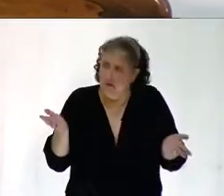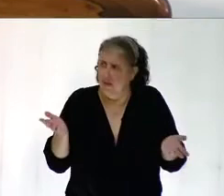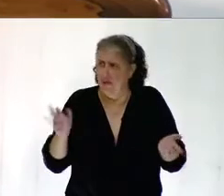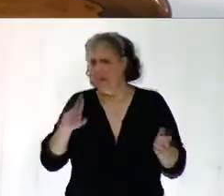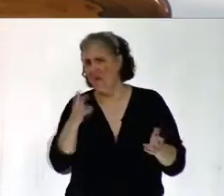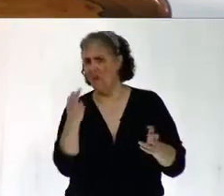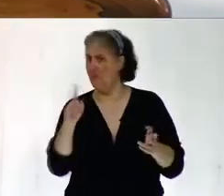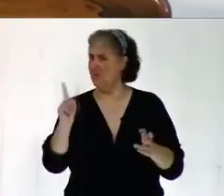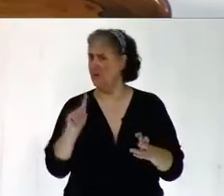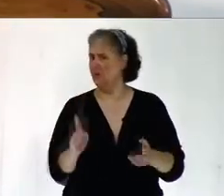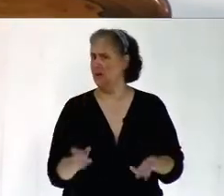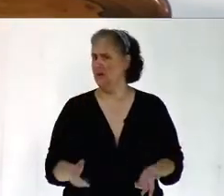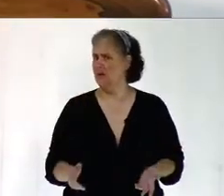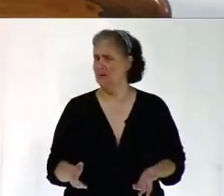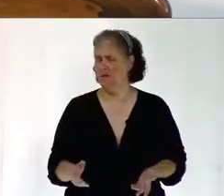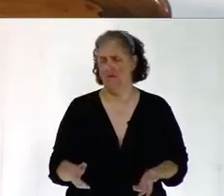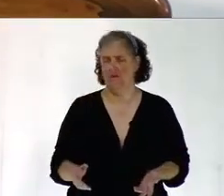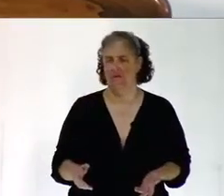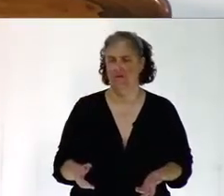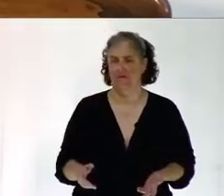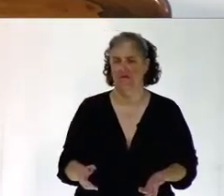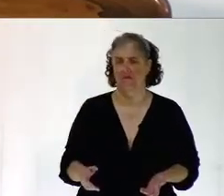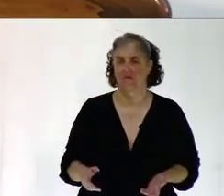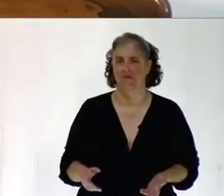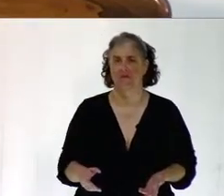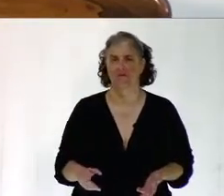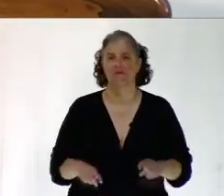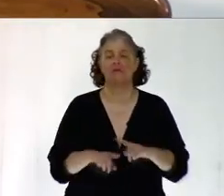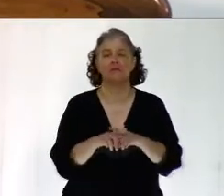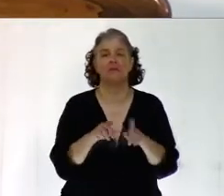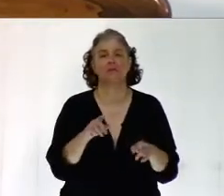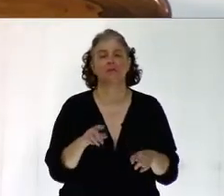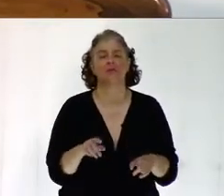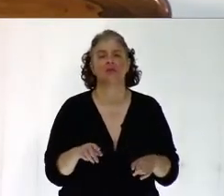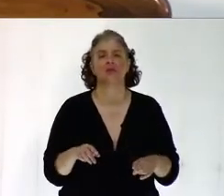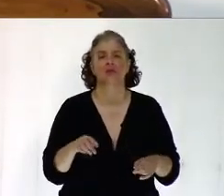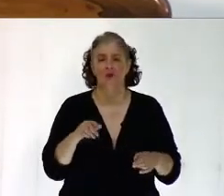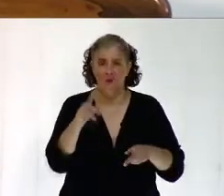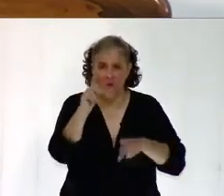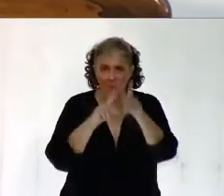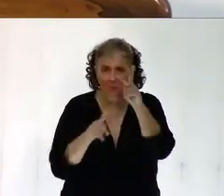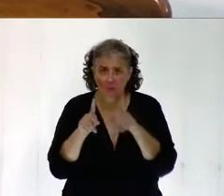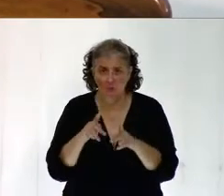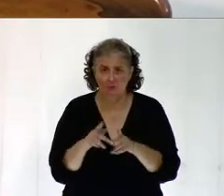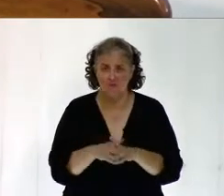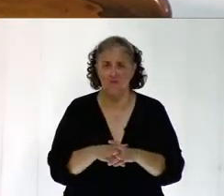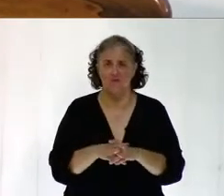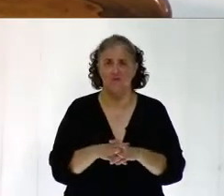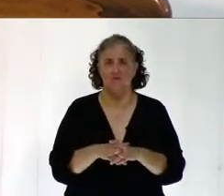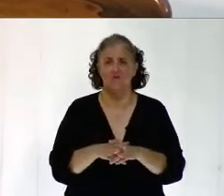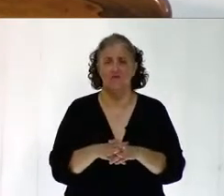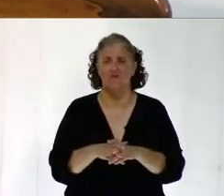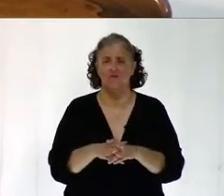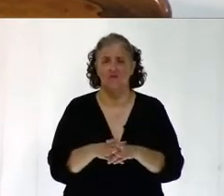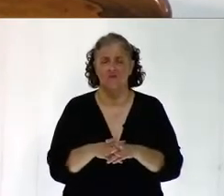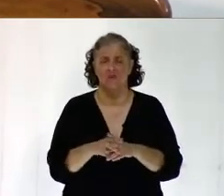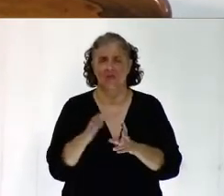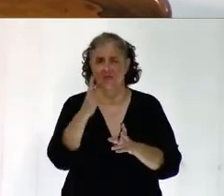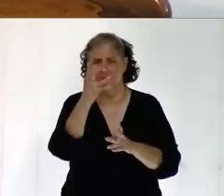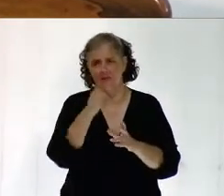chamada água da rocha de refidim o povo contendeu com moisés e o povo disse bonito